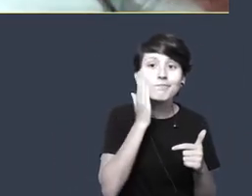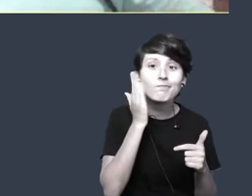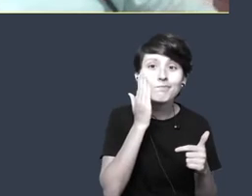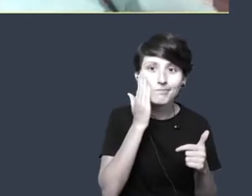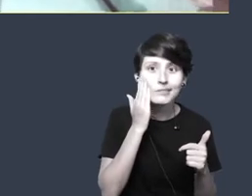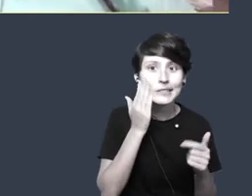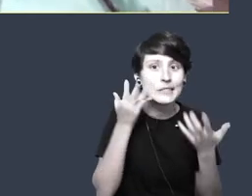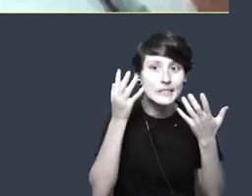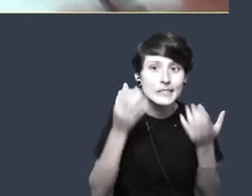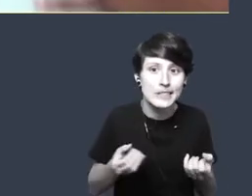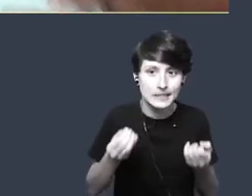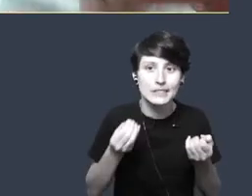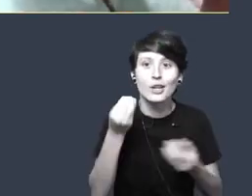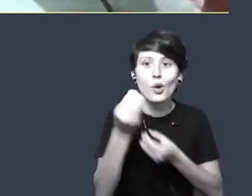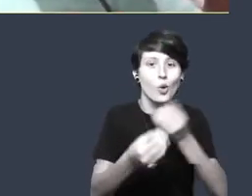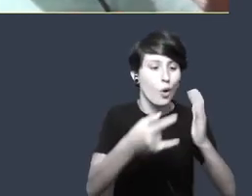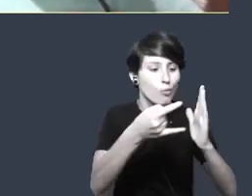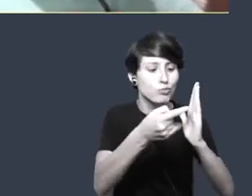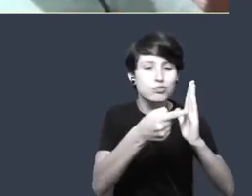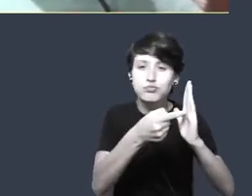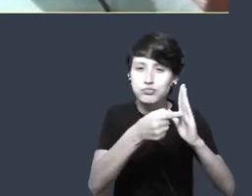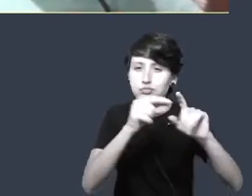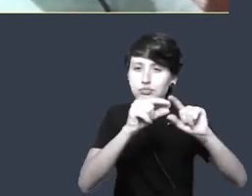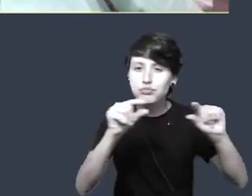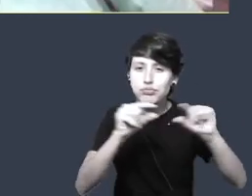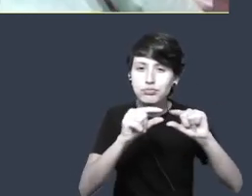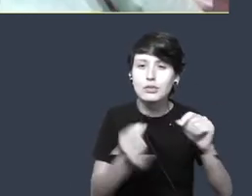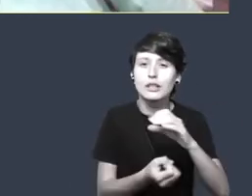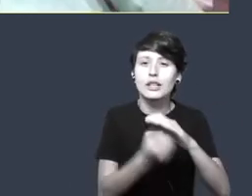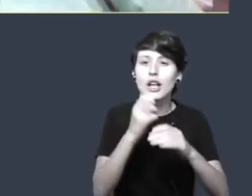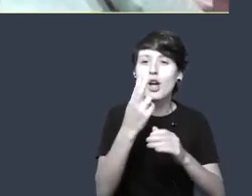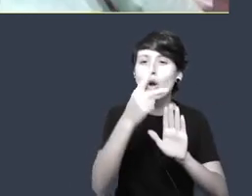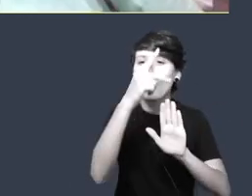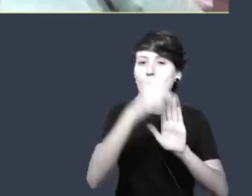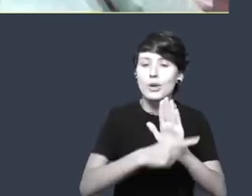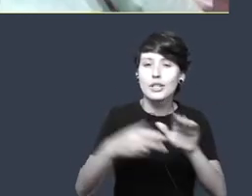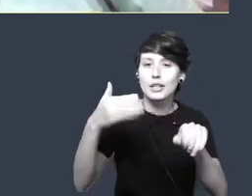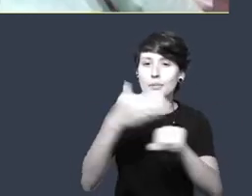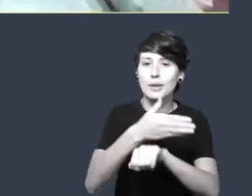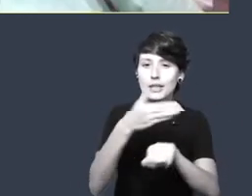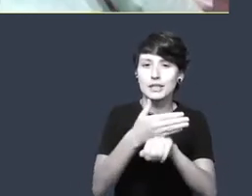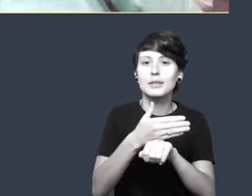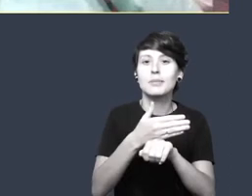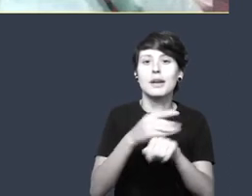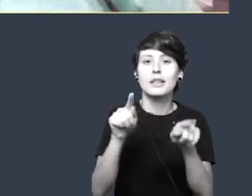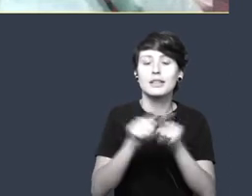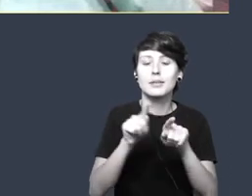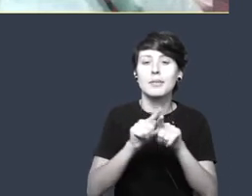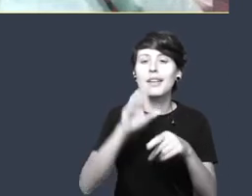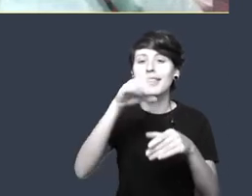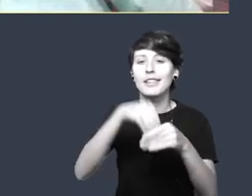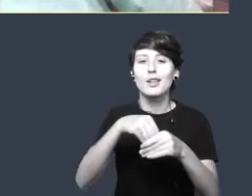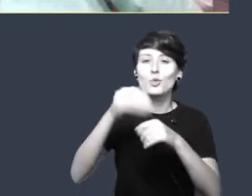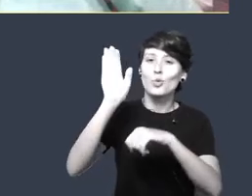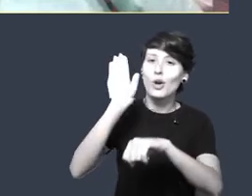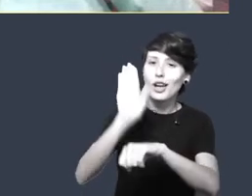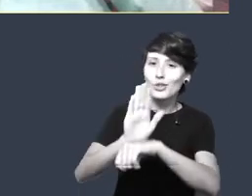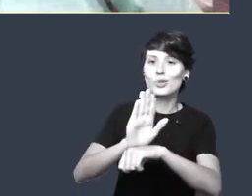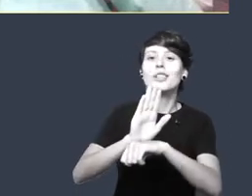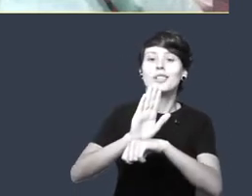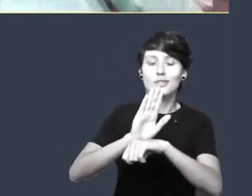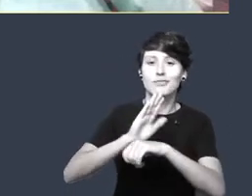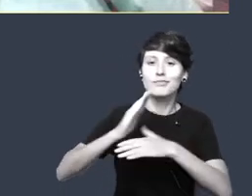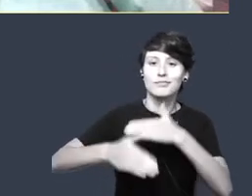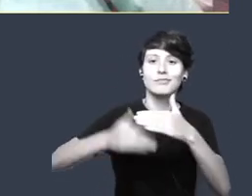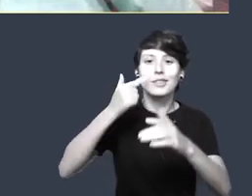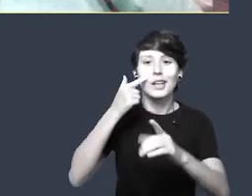Estamos revendo os códigos que a gente cria, estamos vendo os projetos que a gente participa, estamos ajudando a